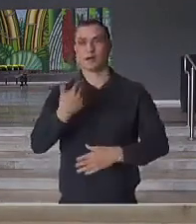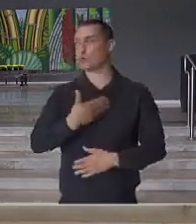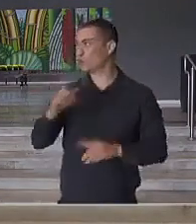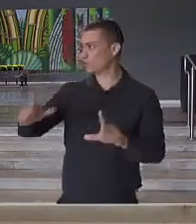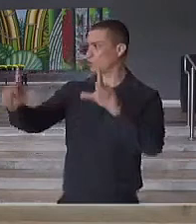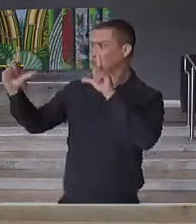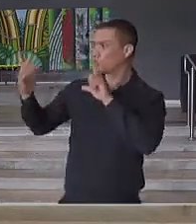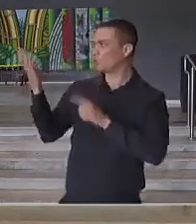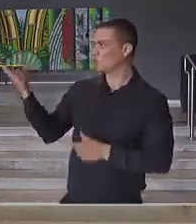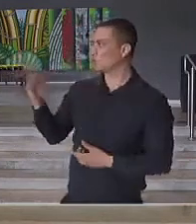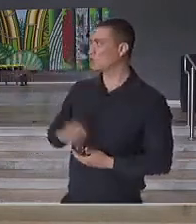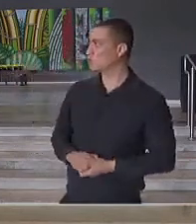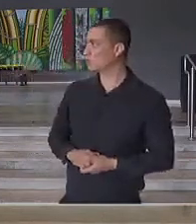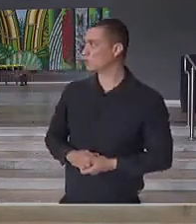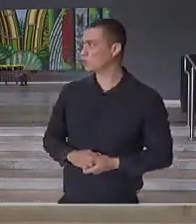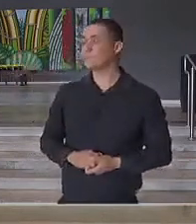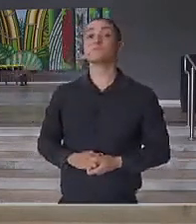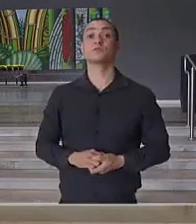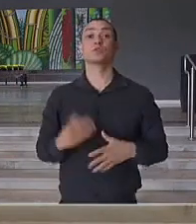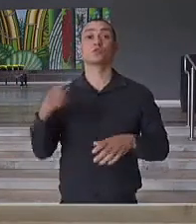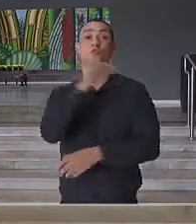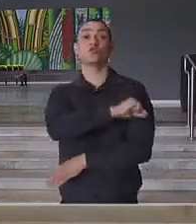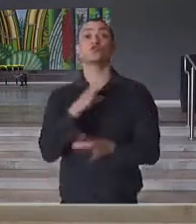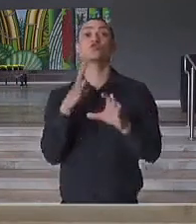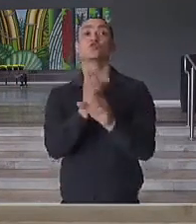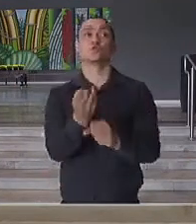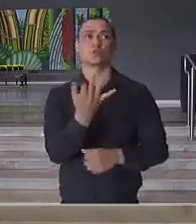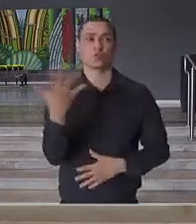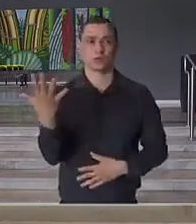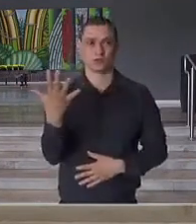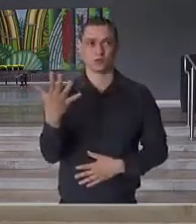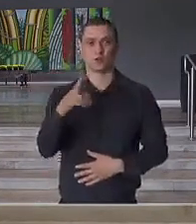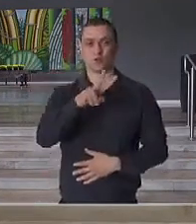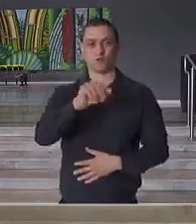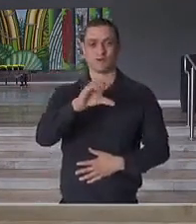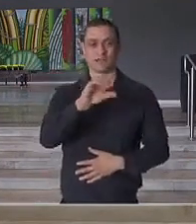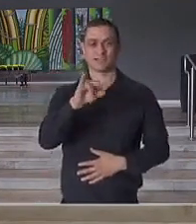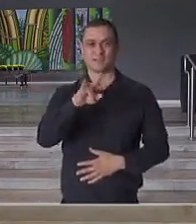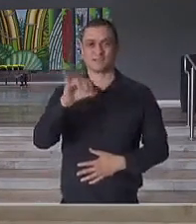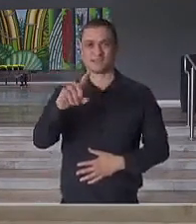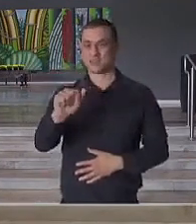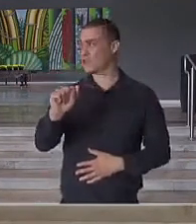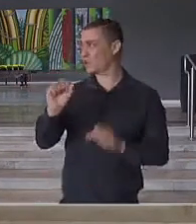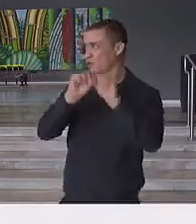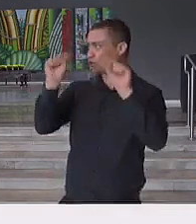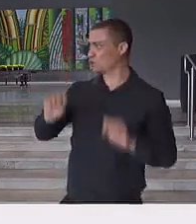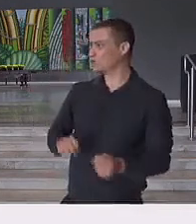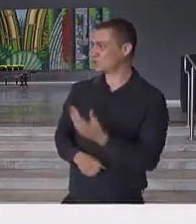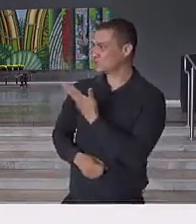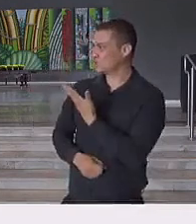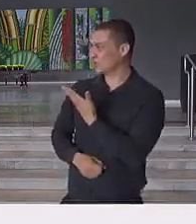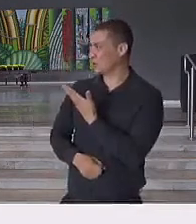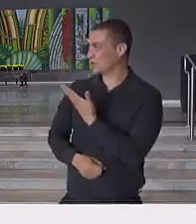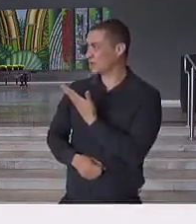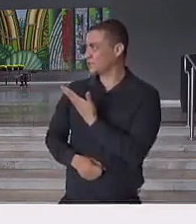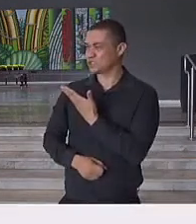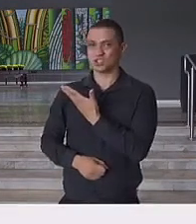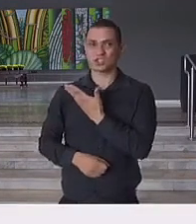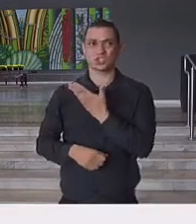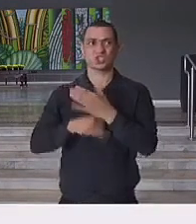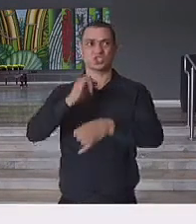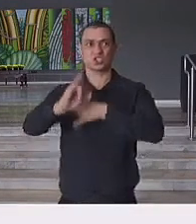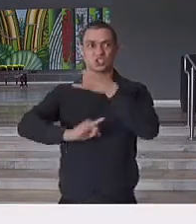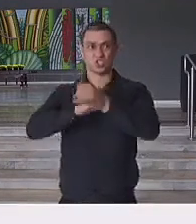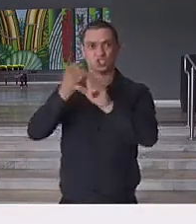tela. Nós temos com o Vacivida, está aí, que é o nosso sistema eletrônico